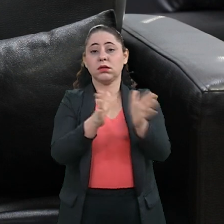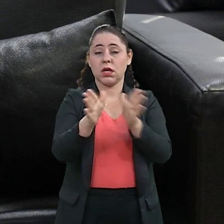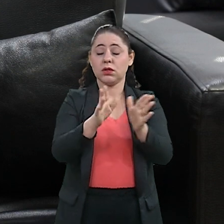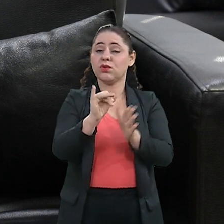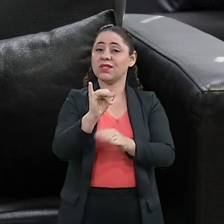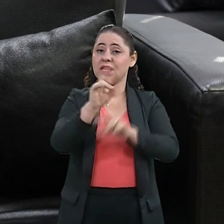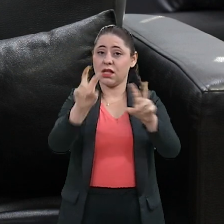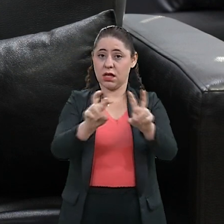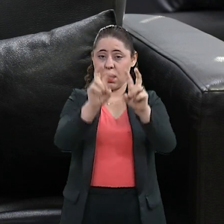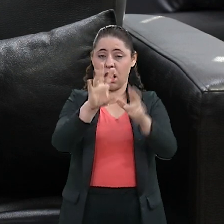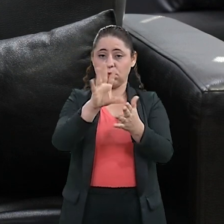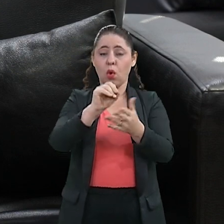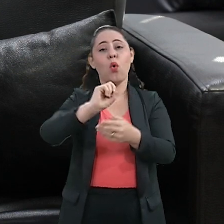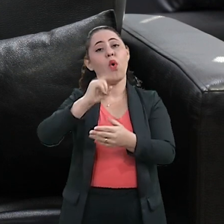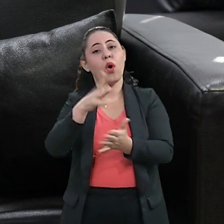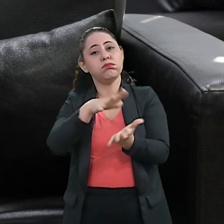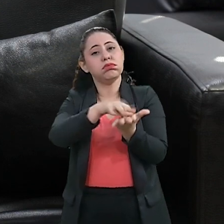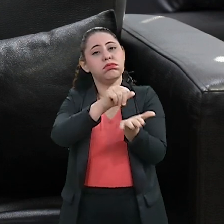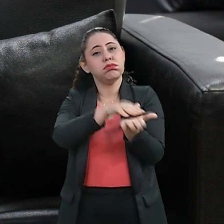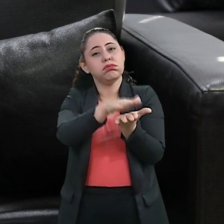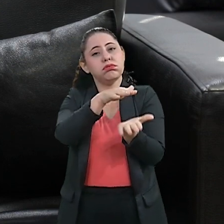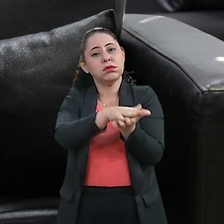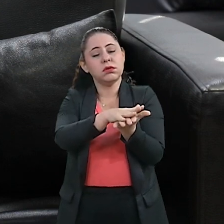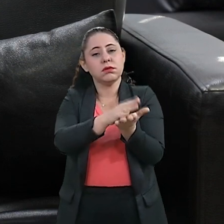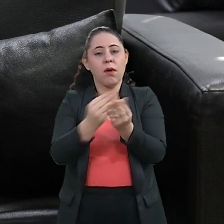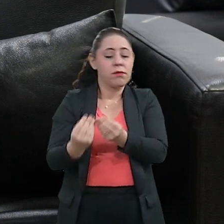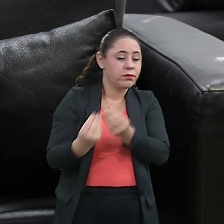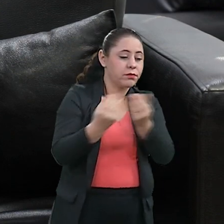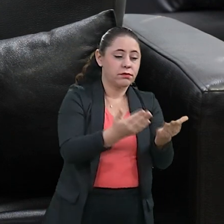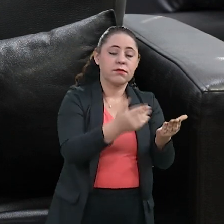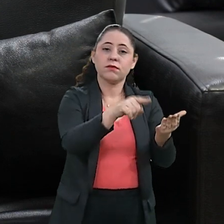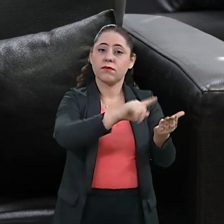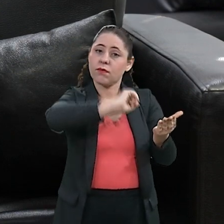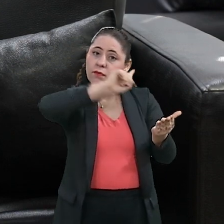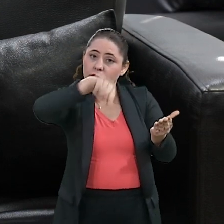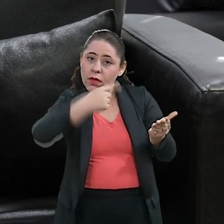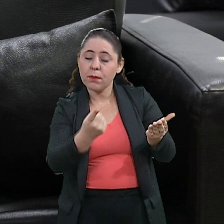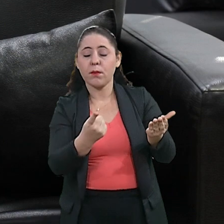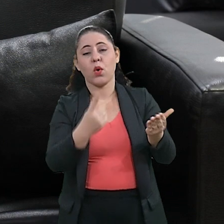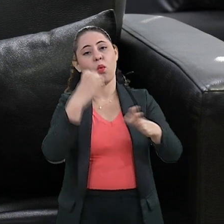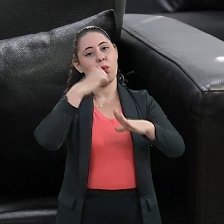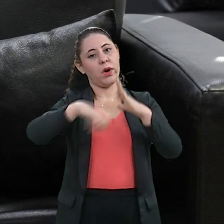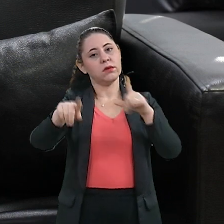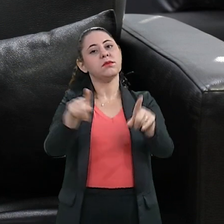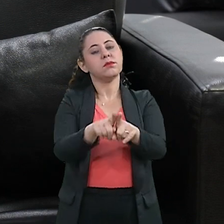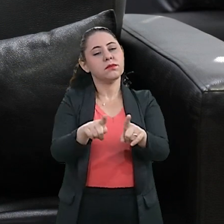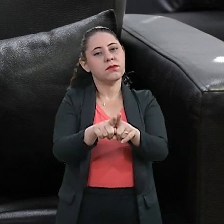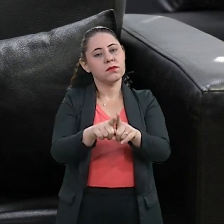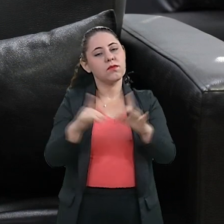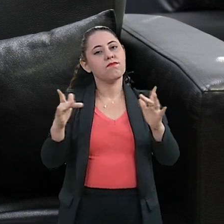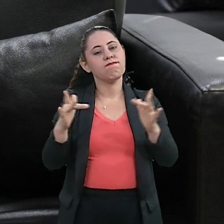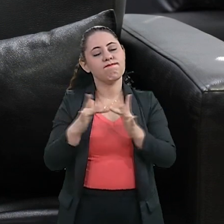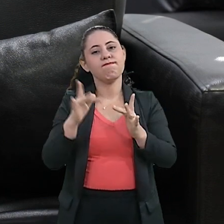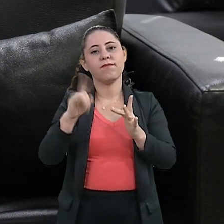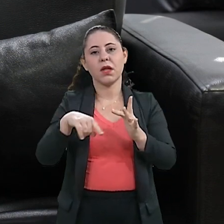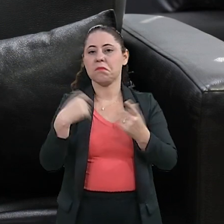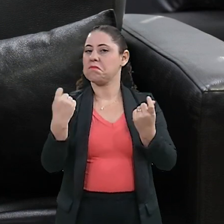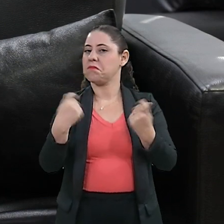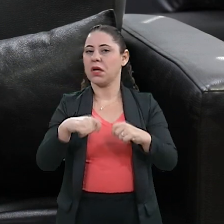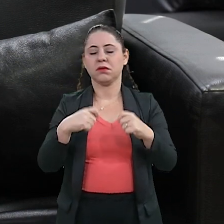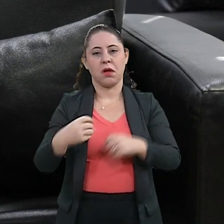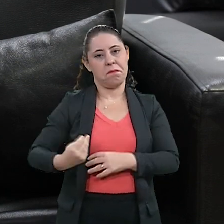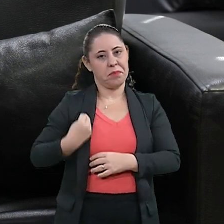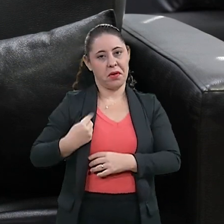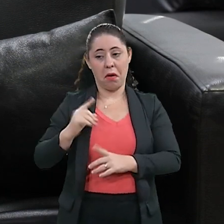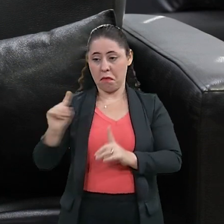acessar o processo, se for digital, ou uma cópia do processo, se ele for físico. E aí encaminha por e-mail. Também o contato é dessa